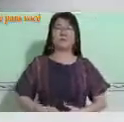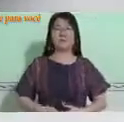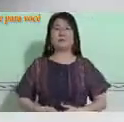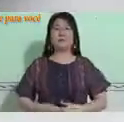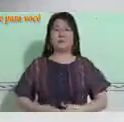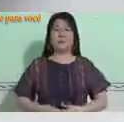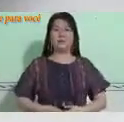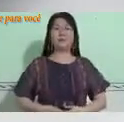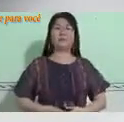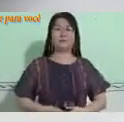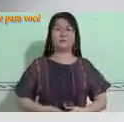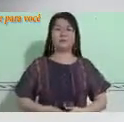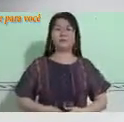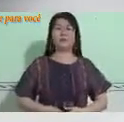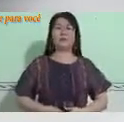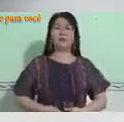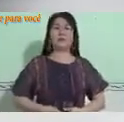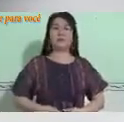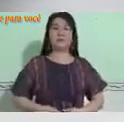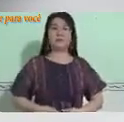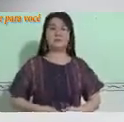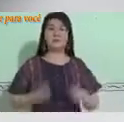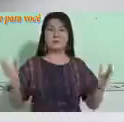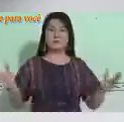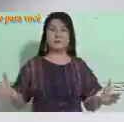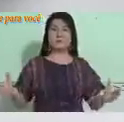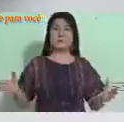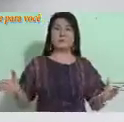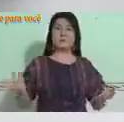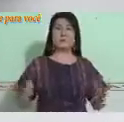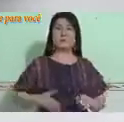Saiba como identificar a vaginose bacteriana.